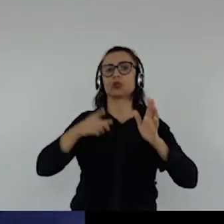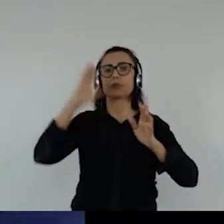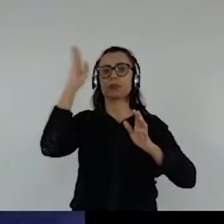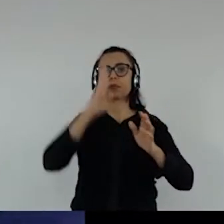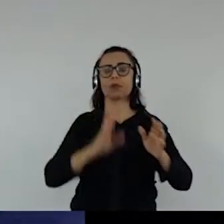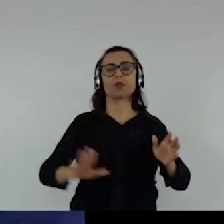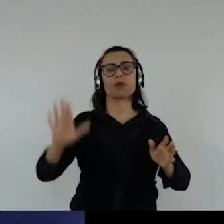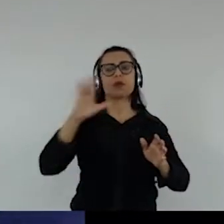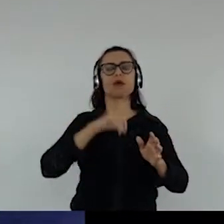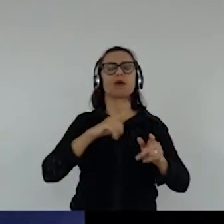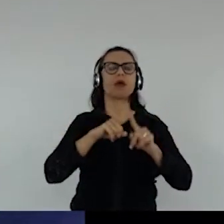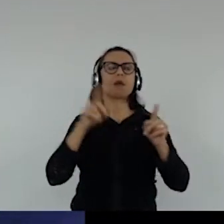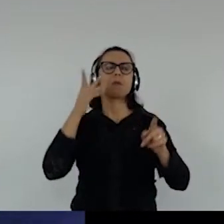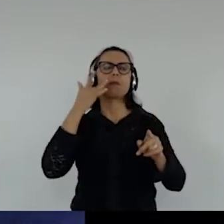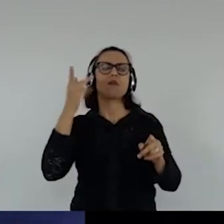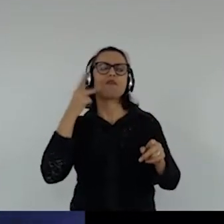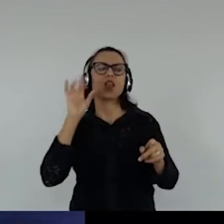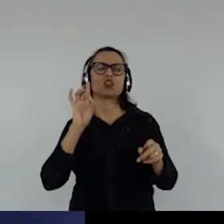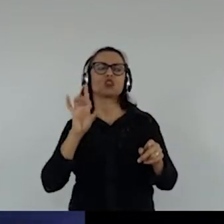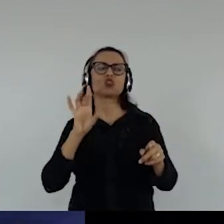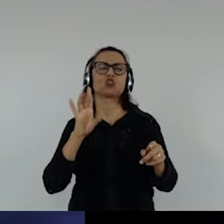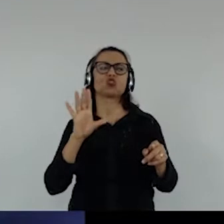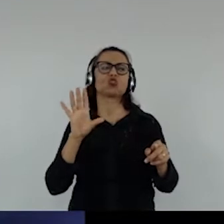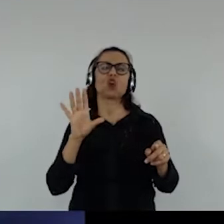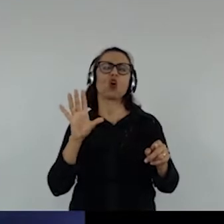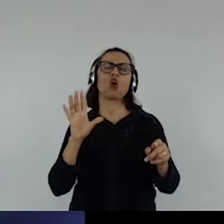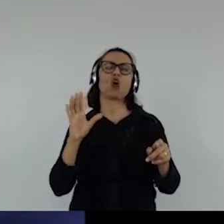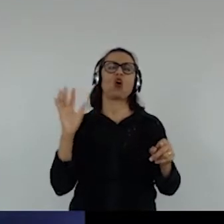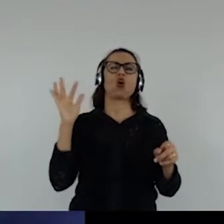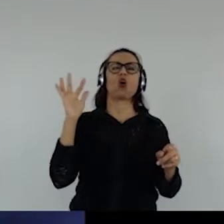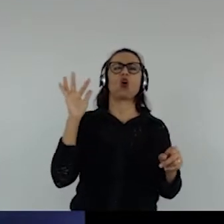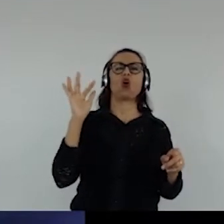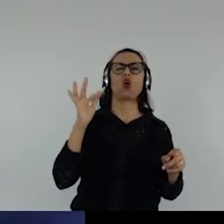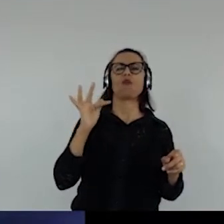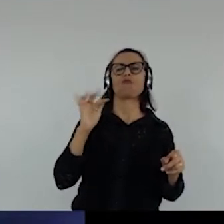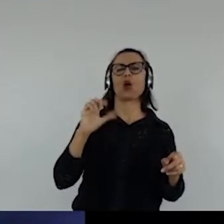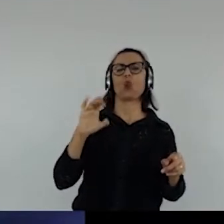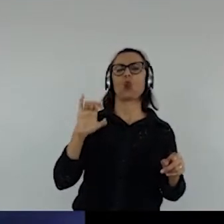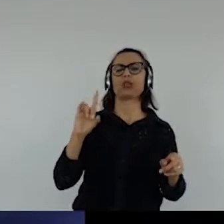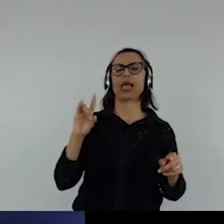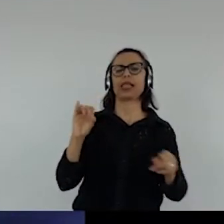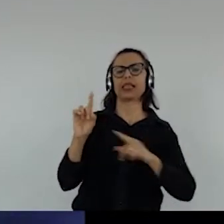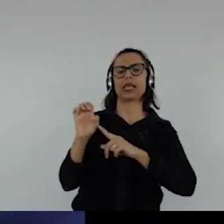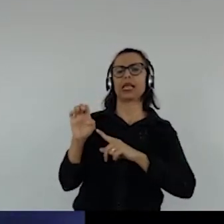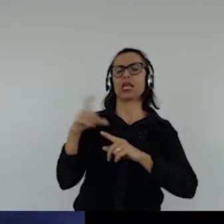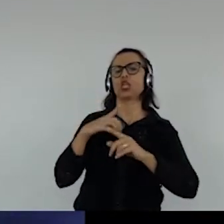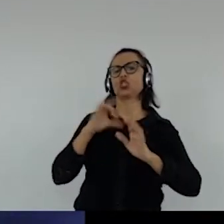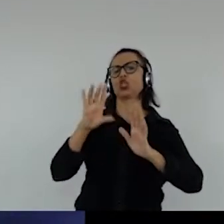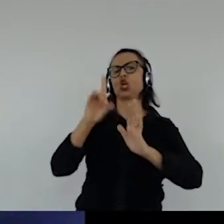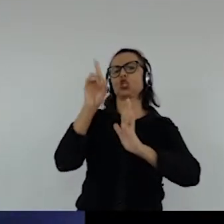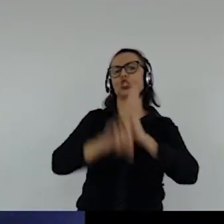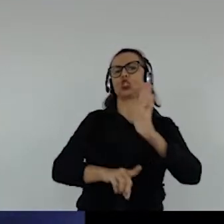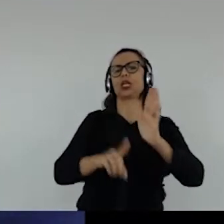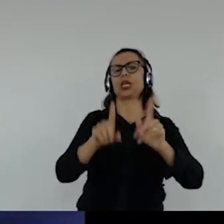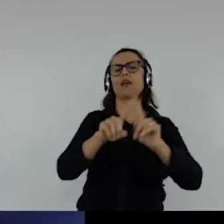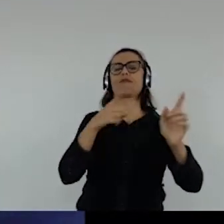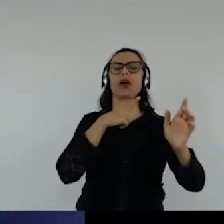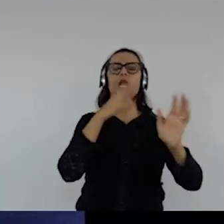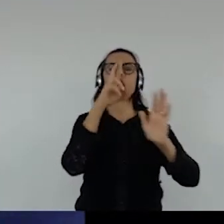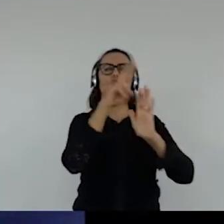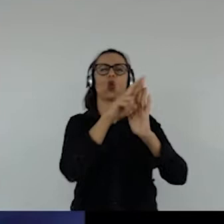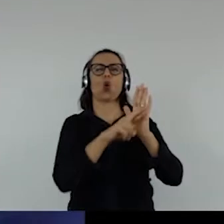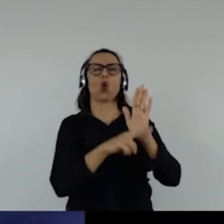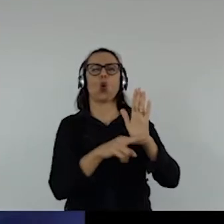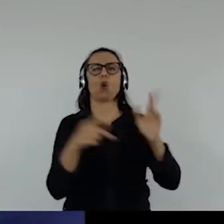diz que é mera faculdade. A parte da doutrina que está aberta ao direito de renegociar diz que é uma norma específica